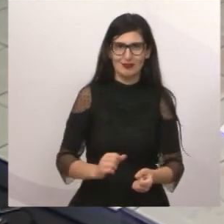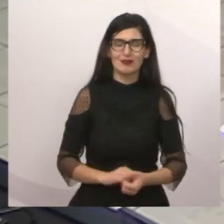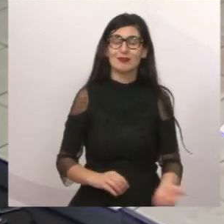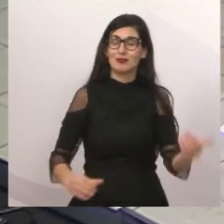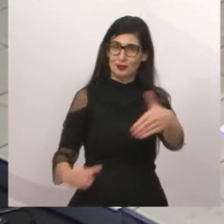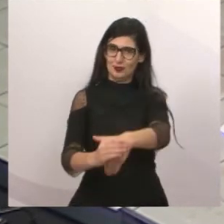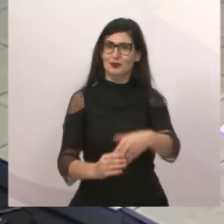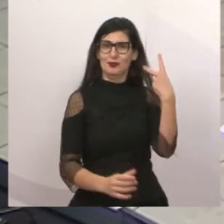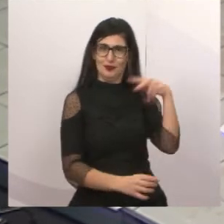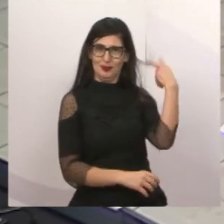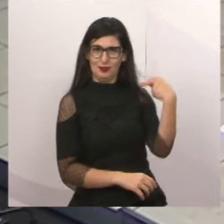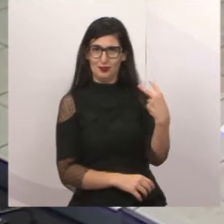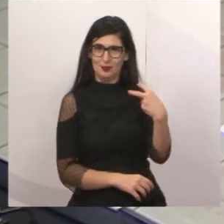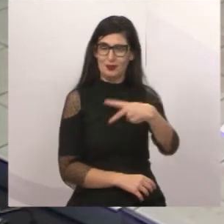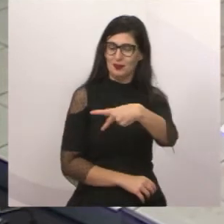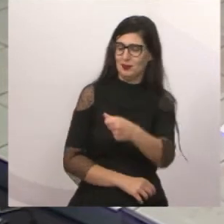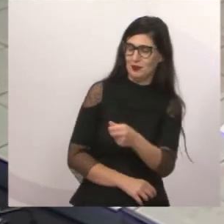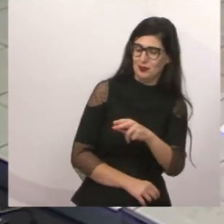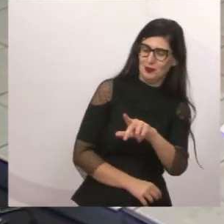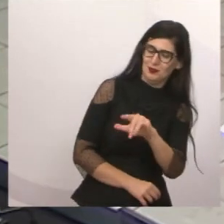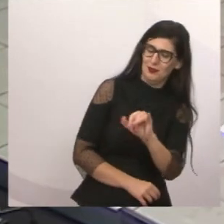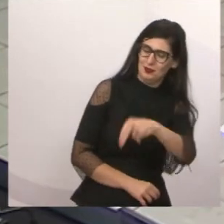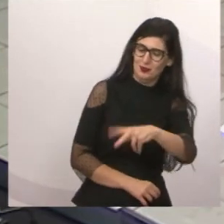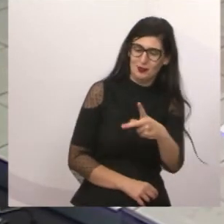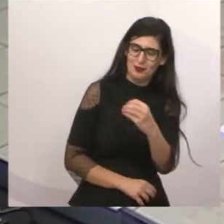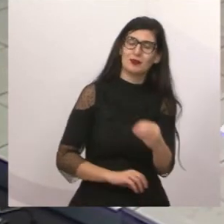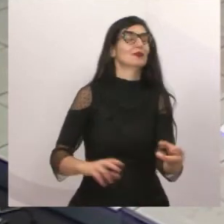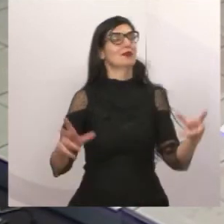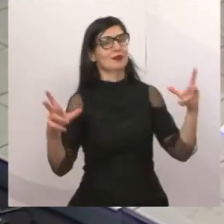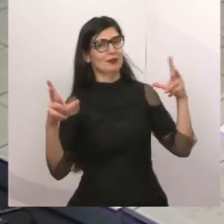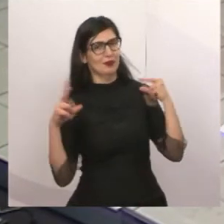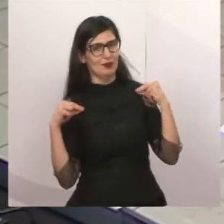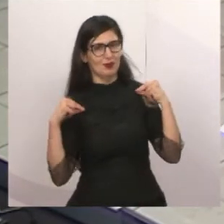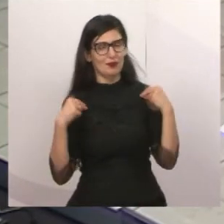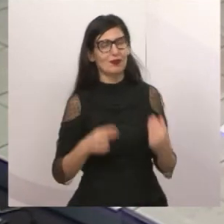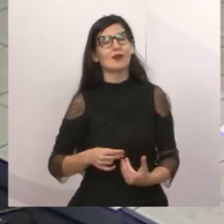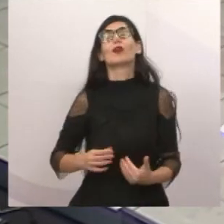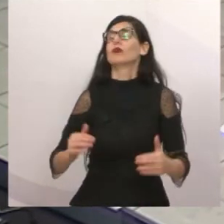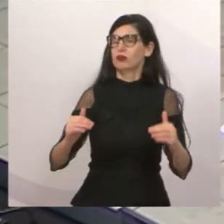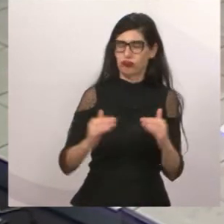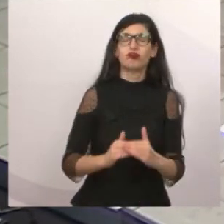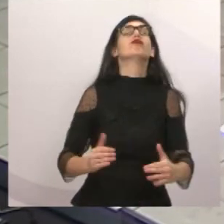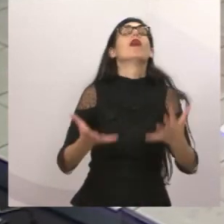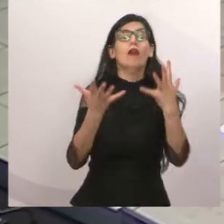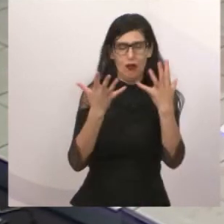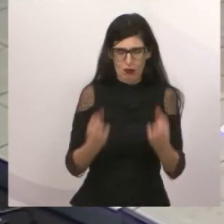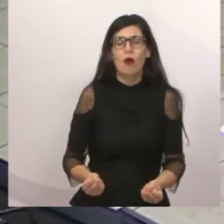Como vota o vereador Paulinho dos Condutores? Eu voto favorável.